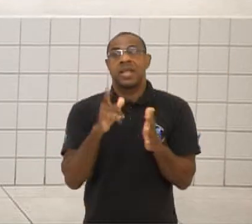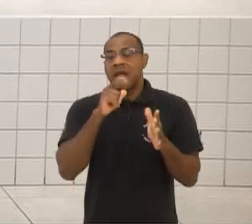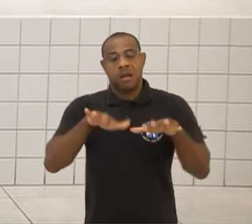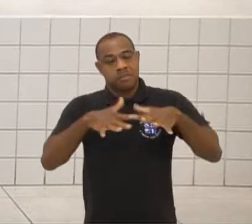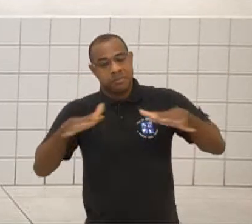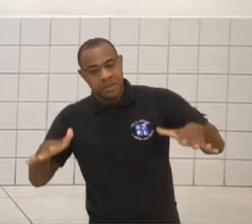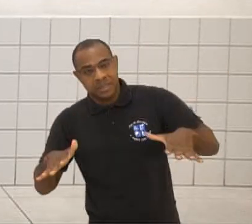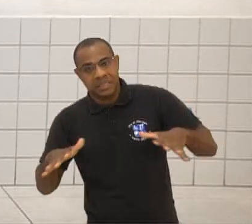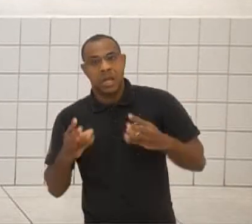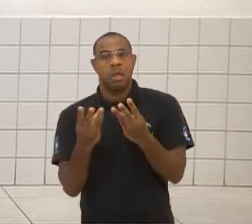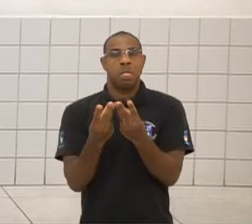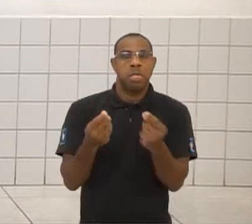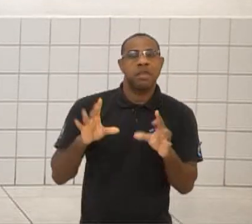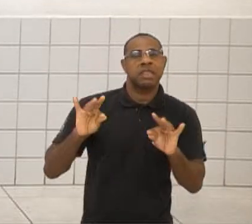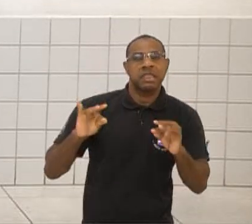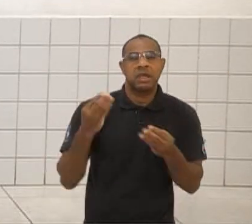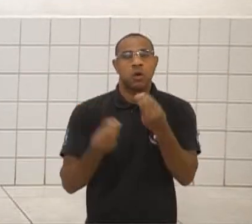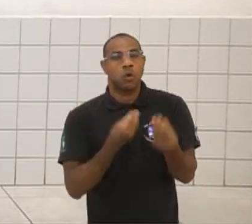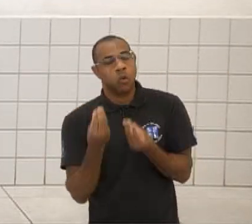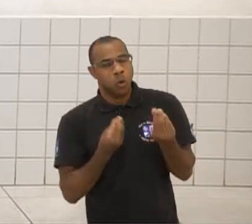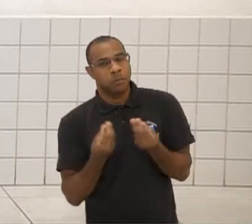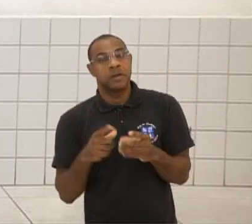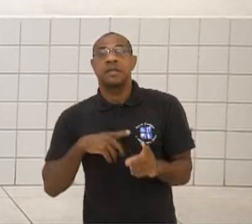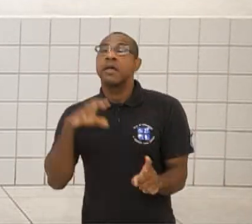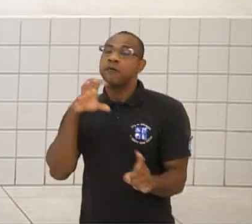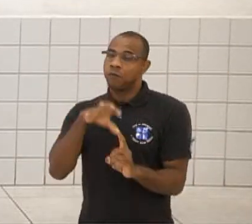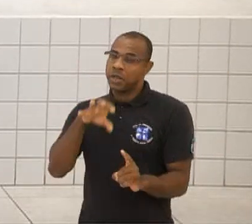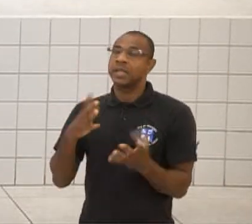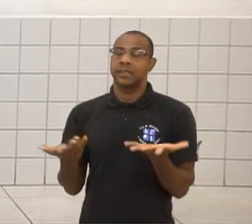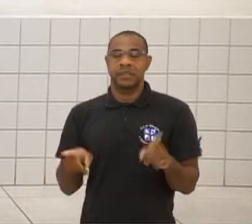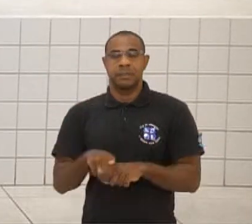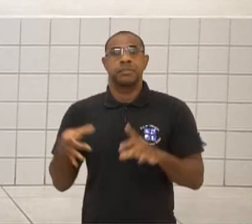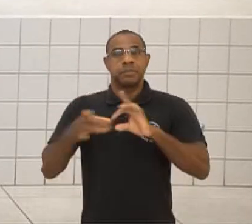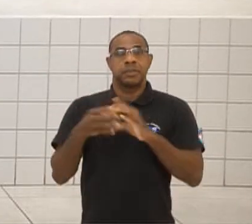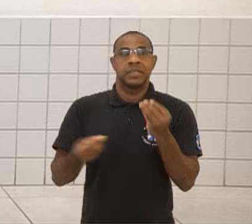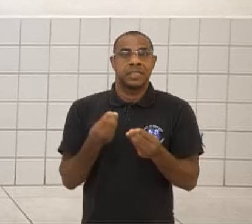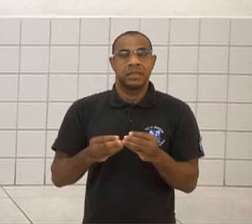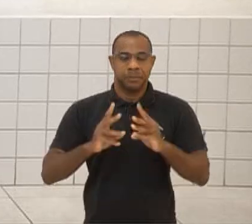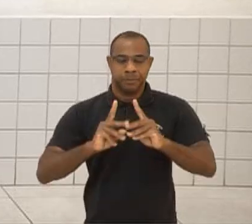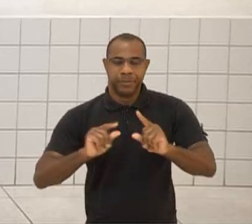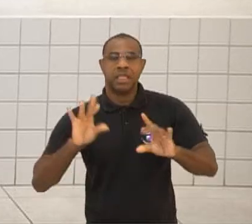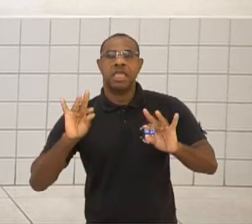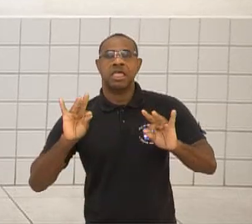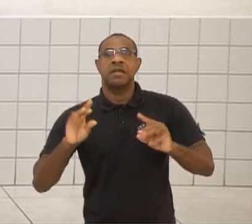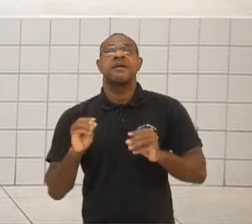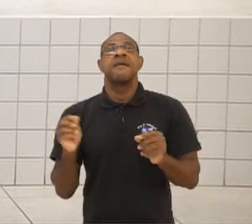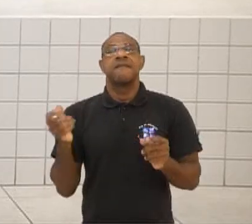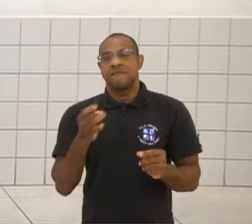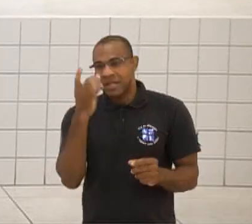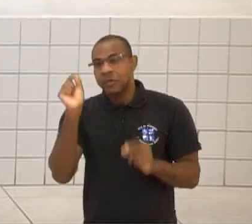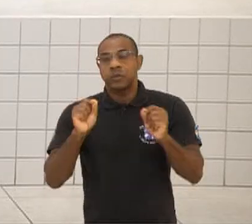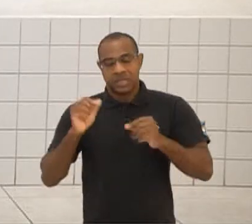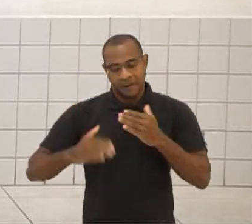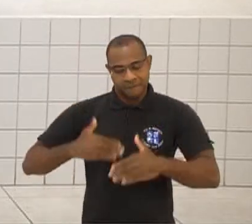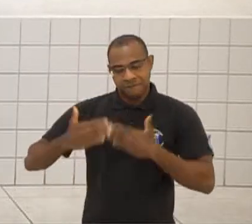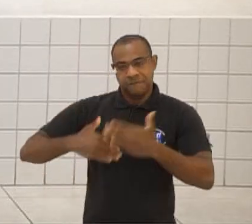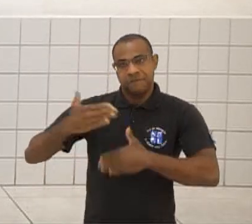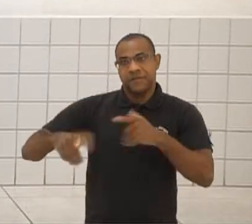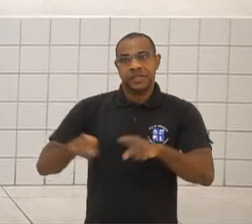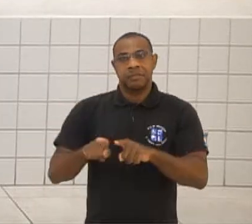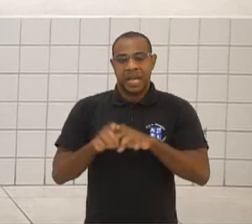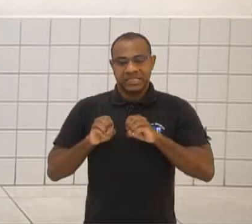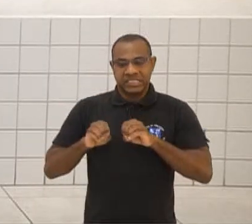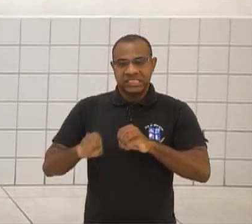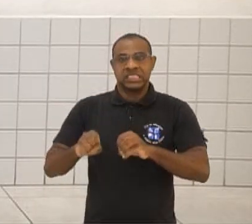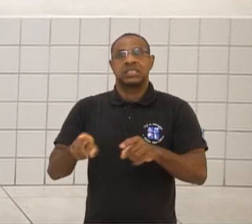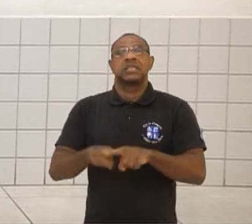se é mais úmido ou menos úmido, isso aí vai influenciar, porque a umidade ali facilita o processo da oxidação e da formação da ferrugem,